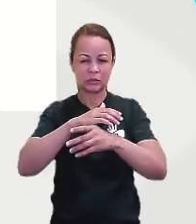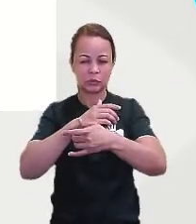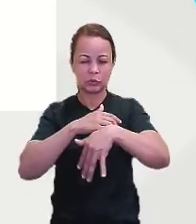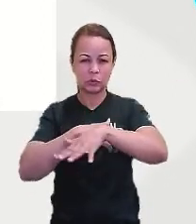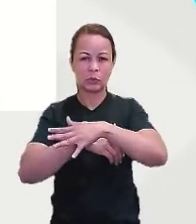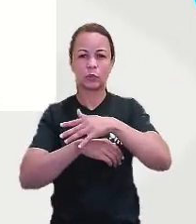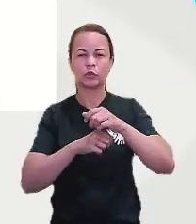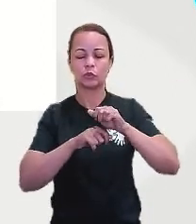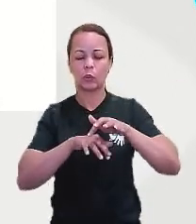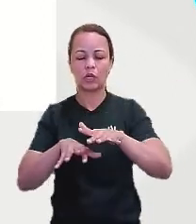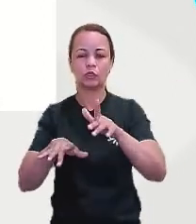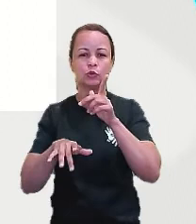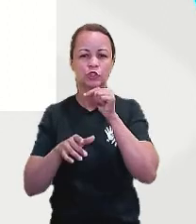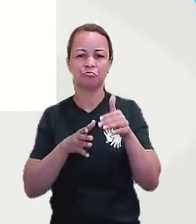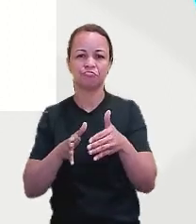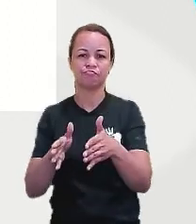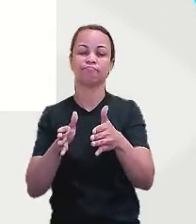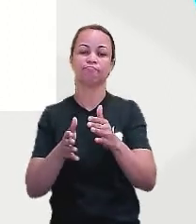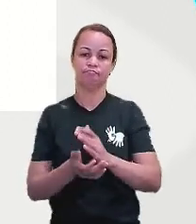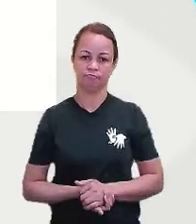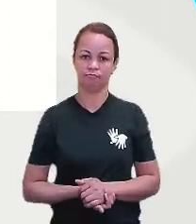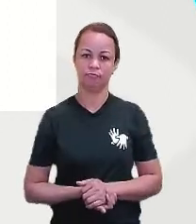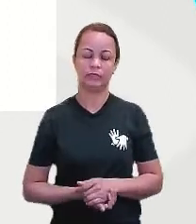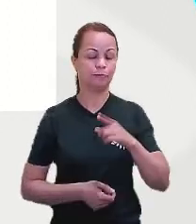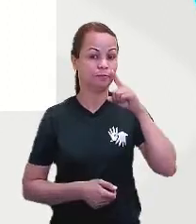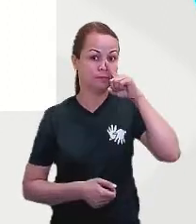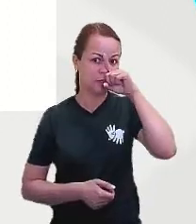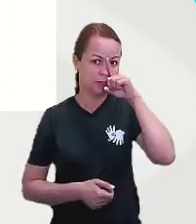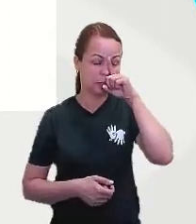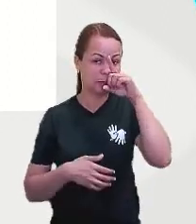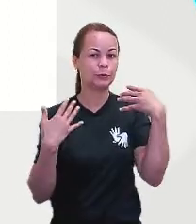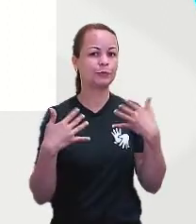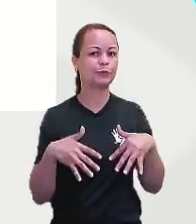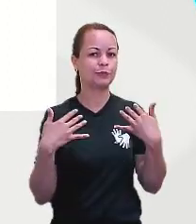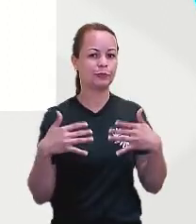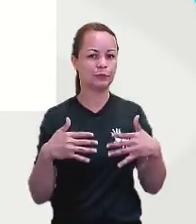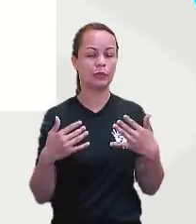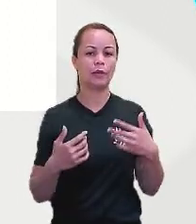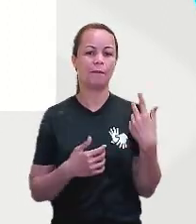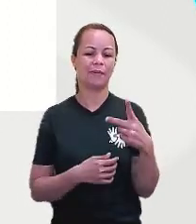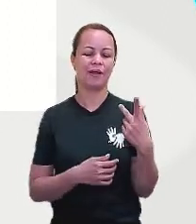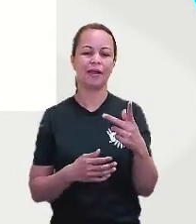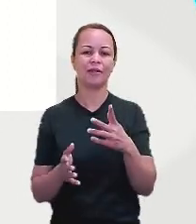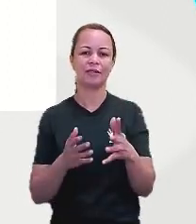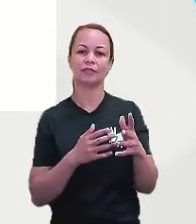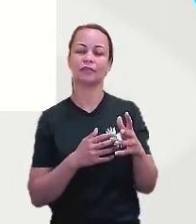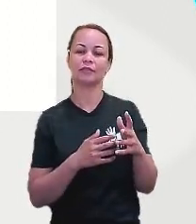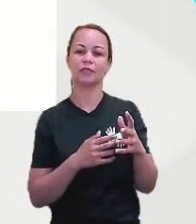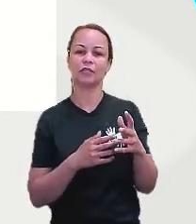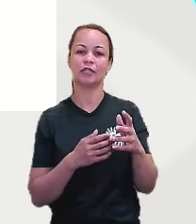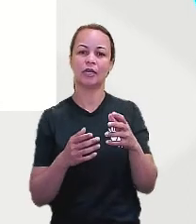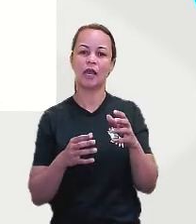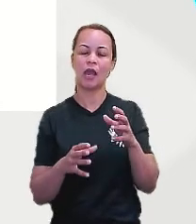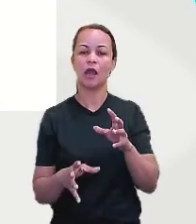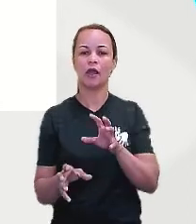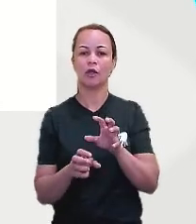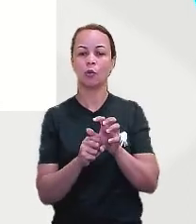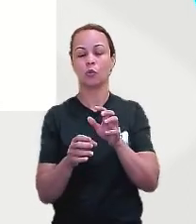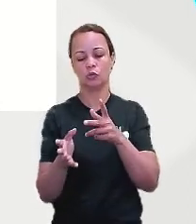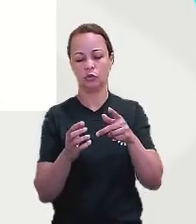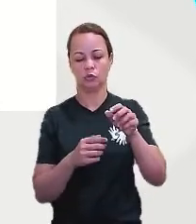de água, nos rios. Então imaginem o perigo que é, né, para esse recurso hídrico que existe nessa região e